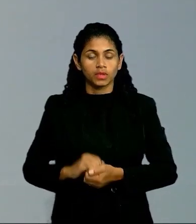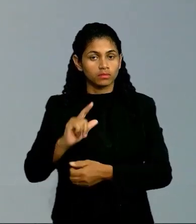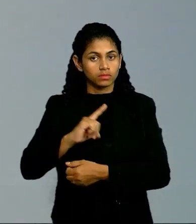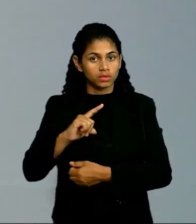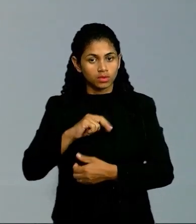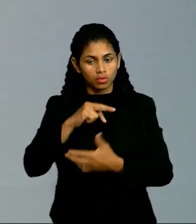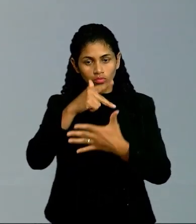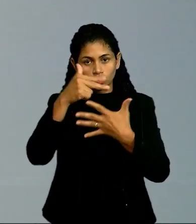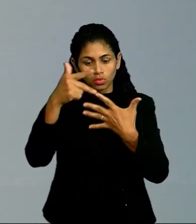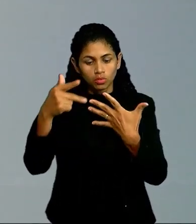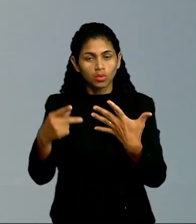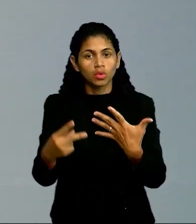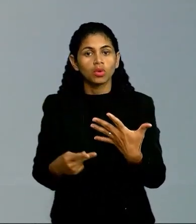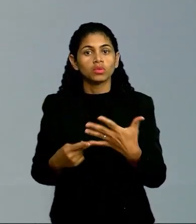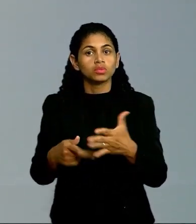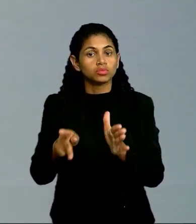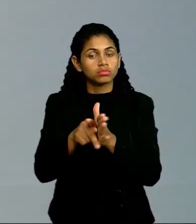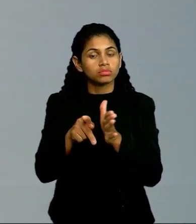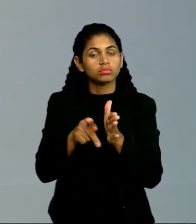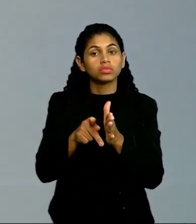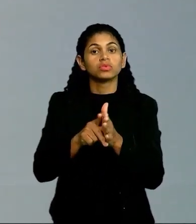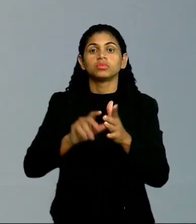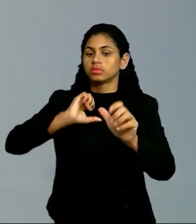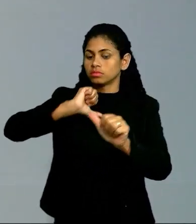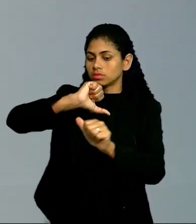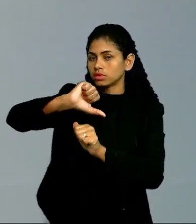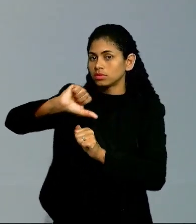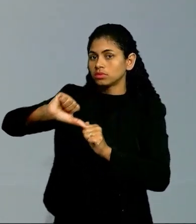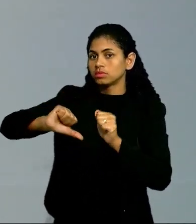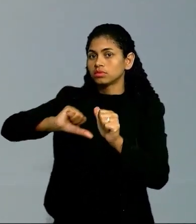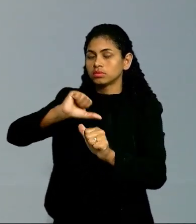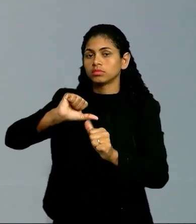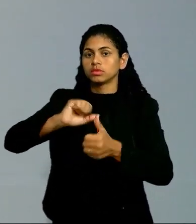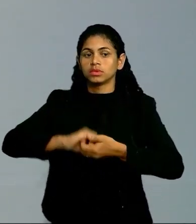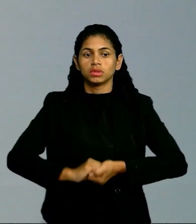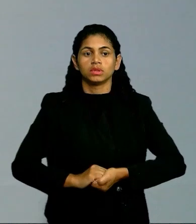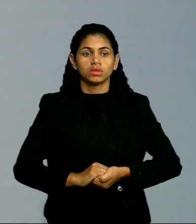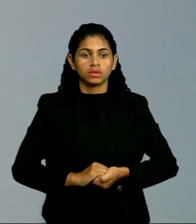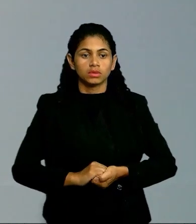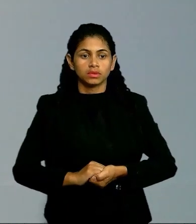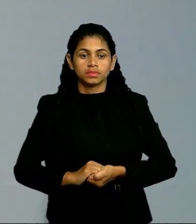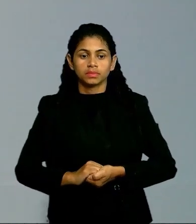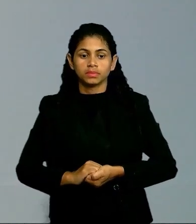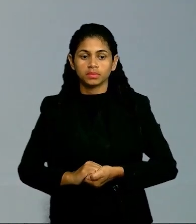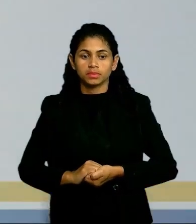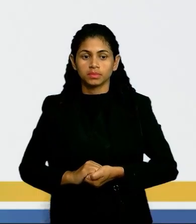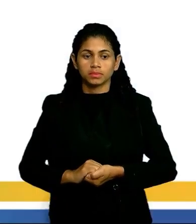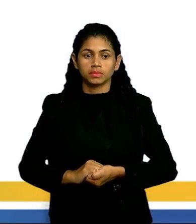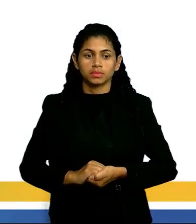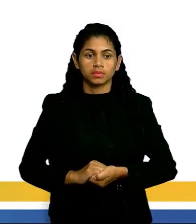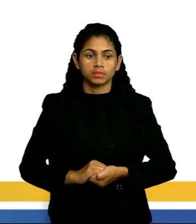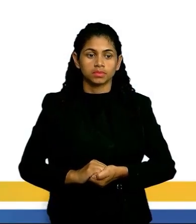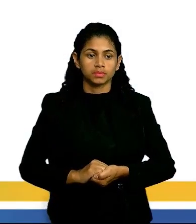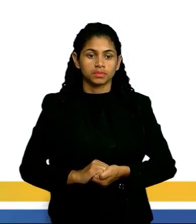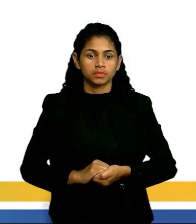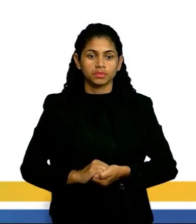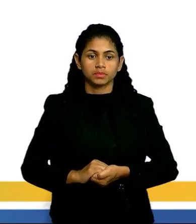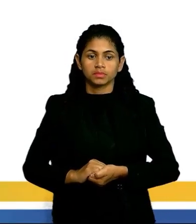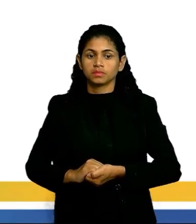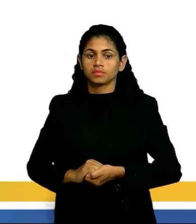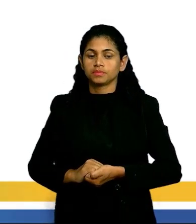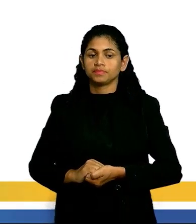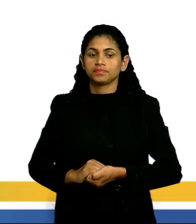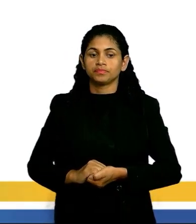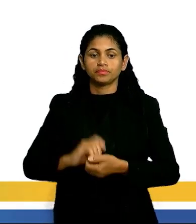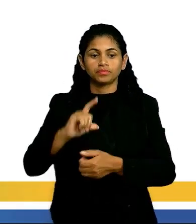cálculo da maneira que nós fizemos aí para achar o valor desse número de oxidação. Perfeito? Vamos seguir. Então